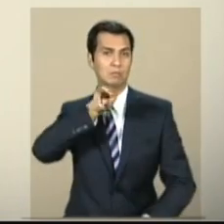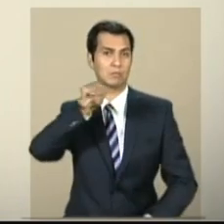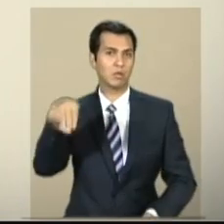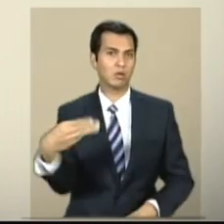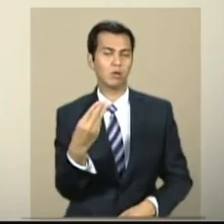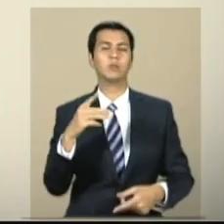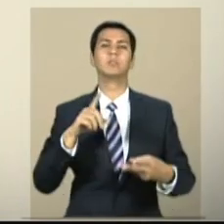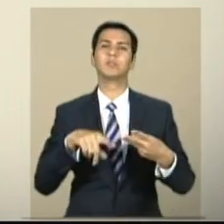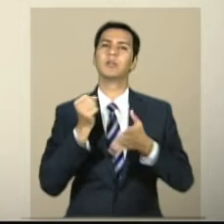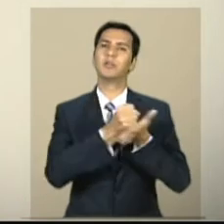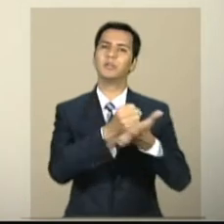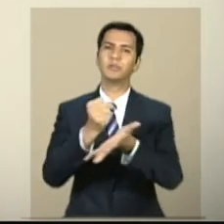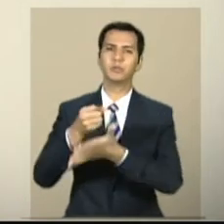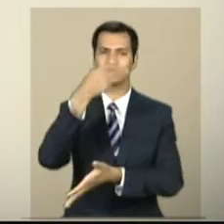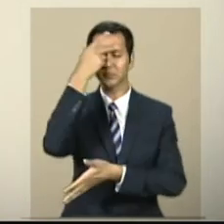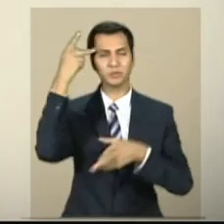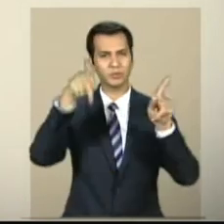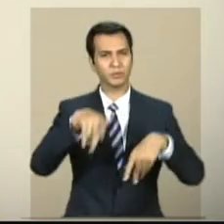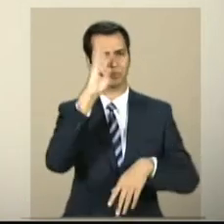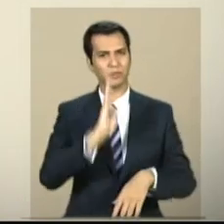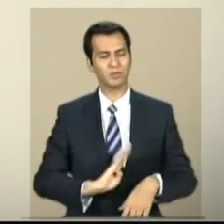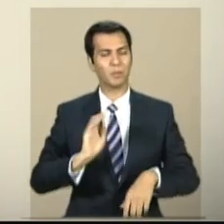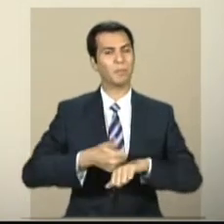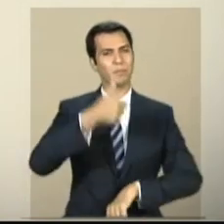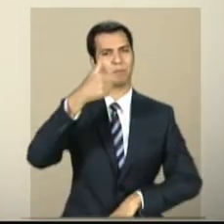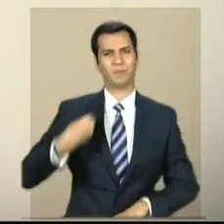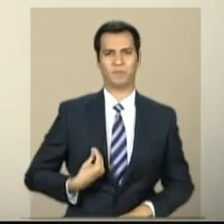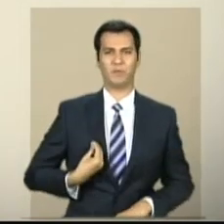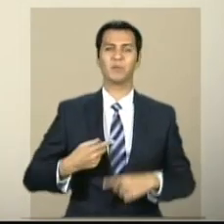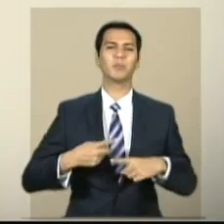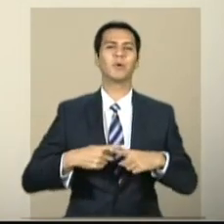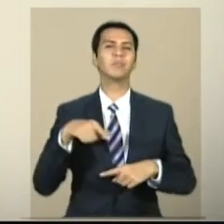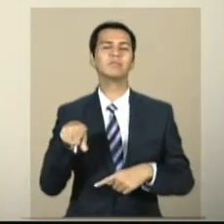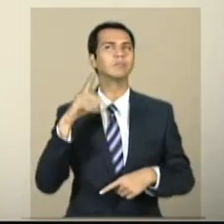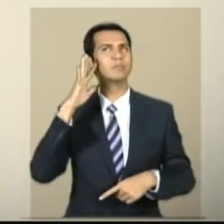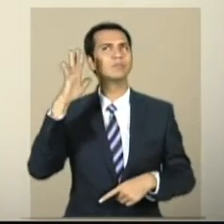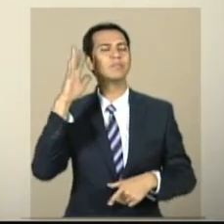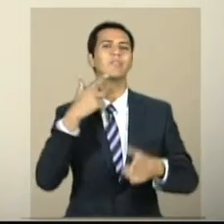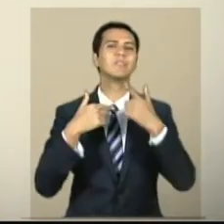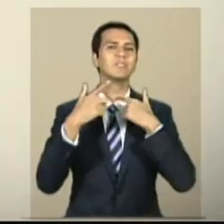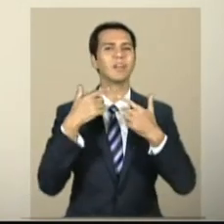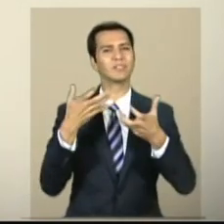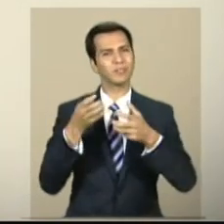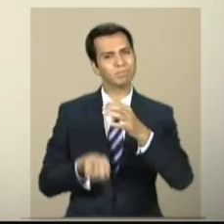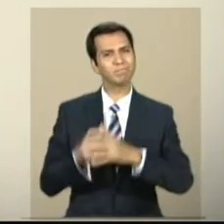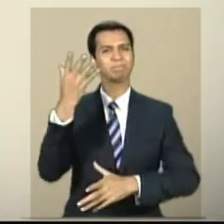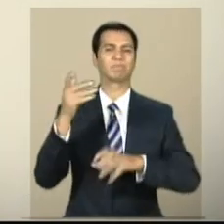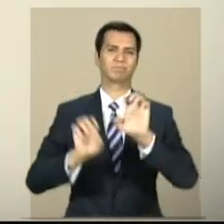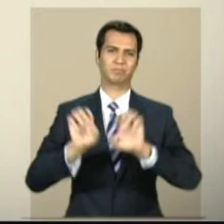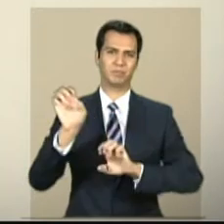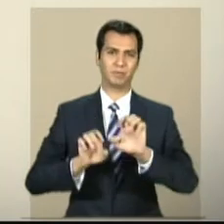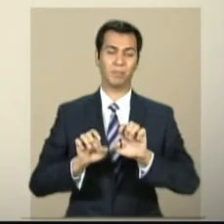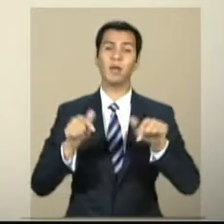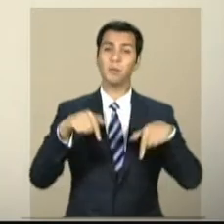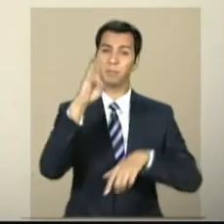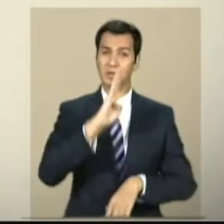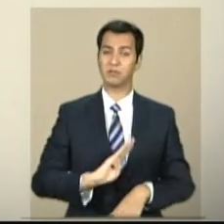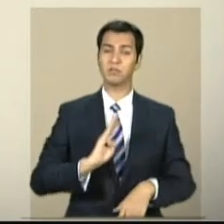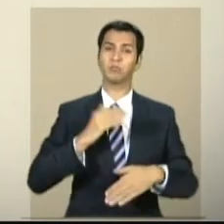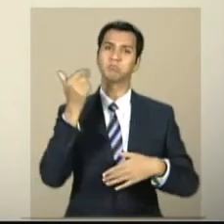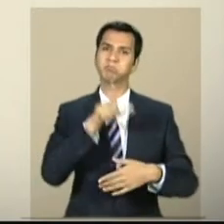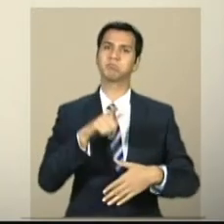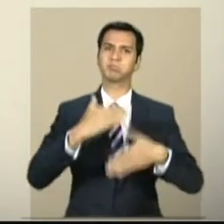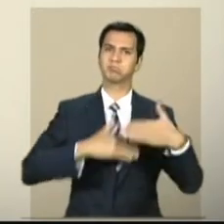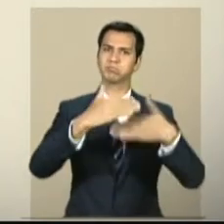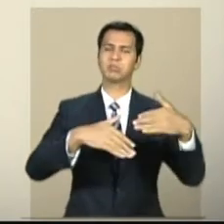de muitos brasileiros e brasileiras, cujo sonho é ter seu negócio. Para o Brasil crescer melhor, é importante estimular